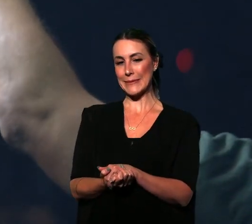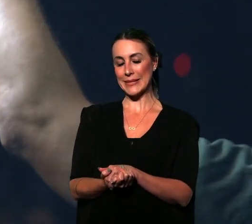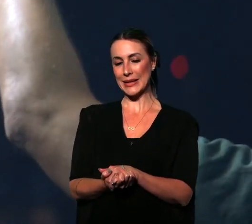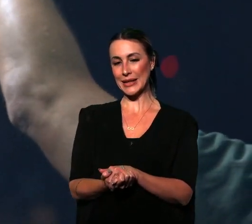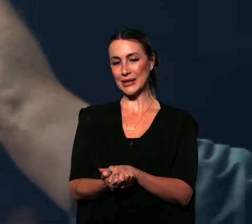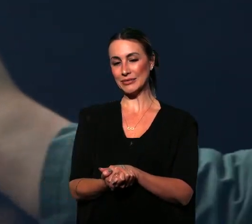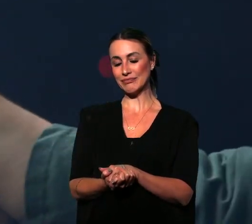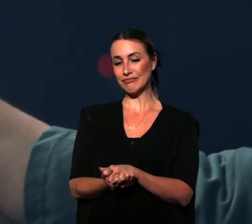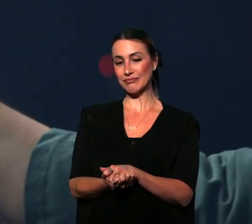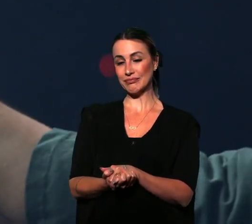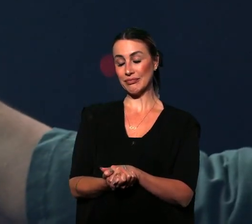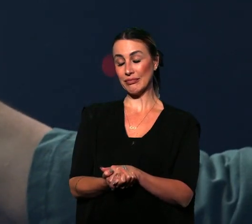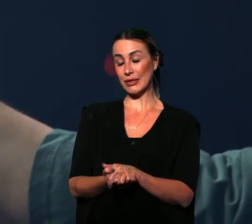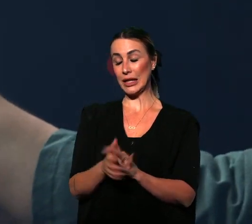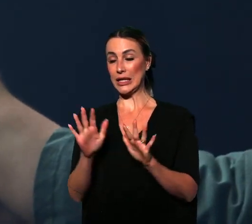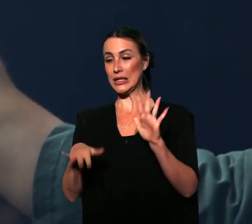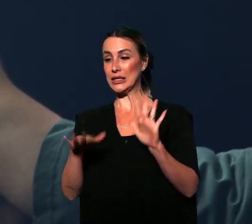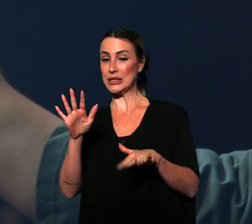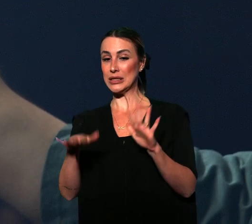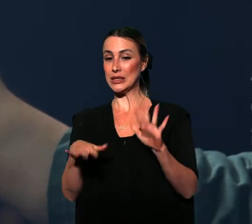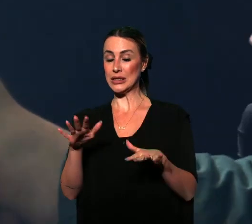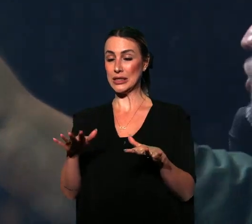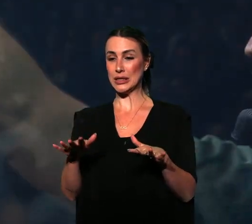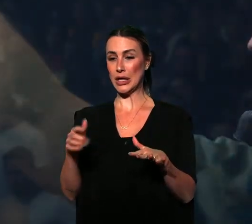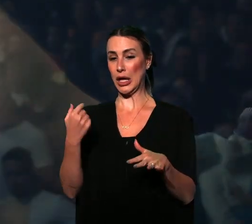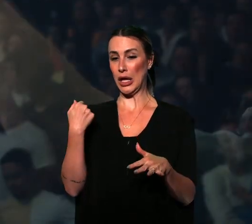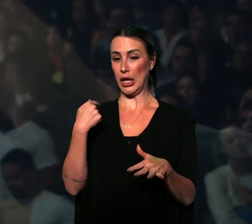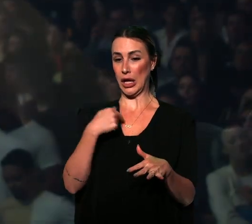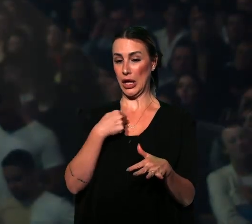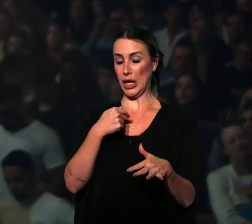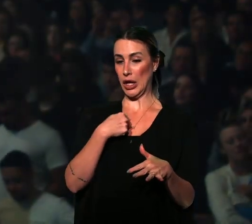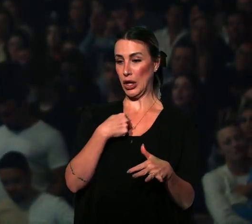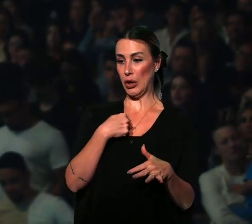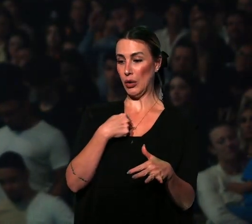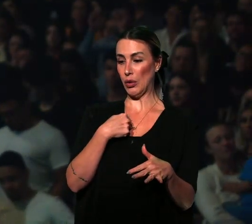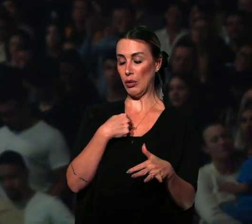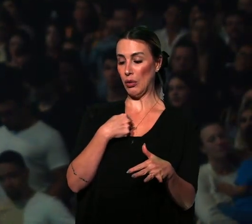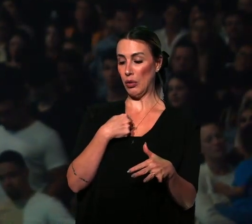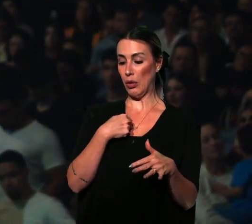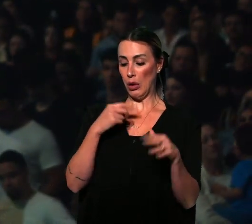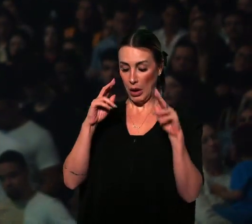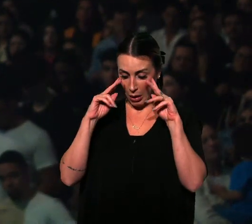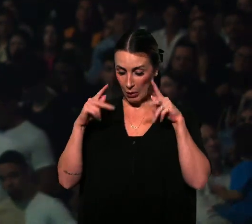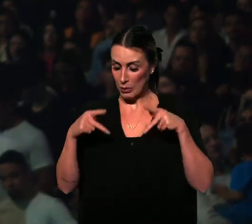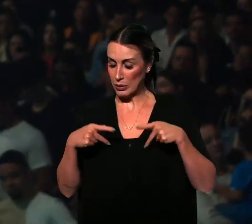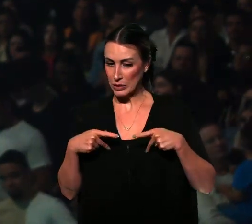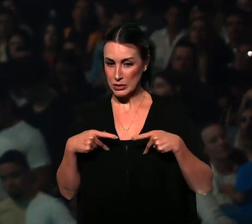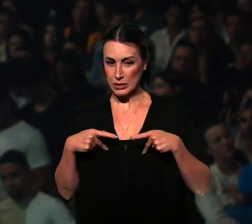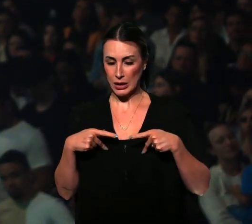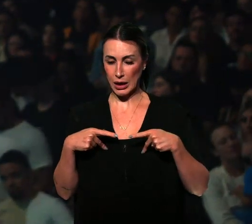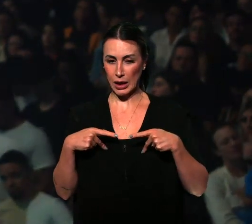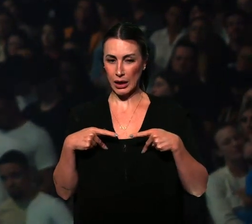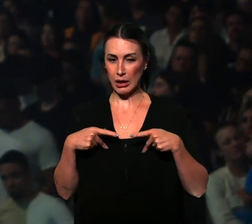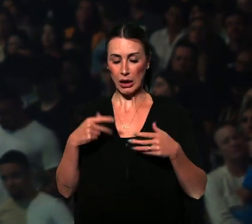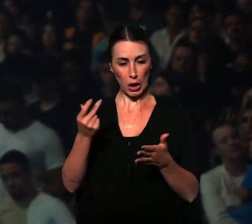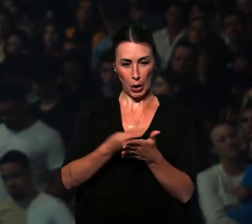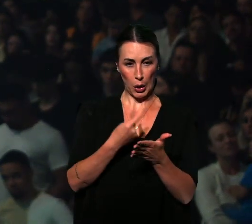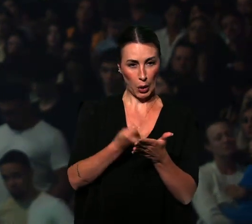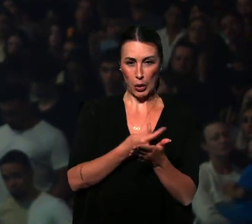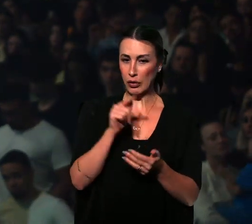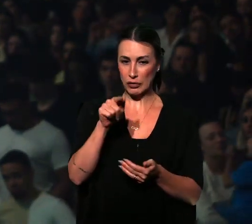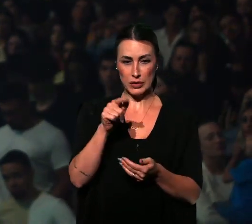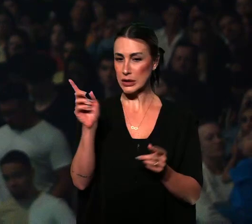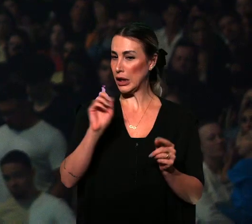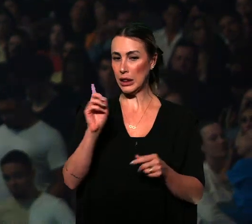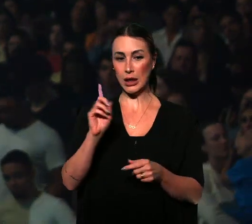E eu posso não ser a pessoa que te causou algum mal, mas eu quero te pedir perdão, porque nós somos o corpo de Cristo.